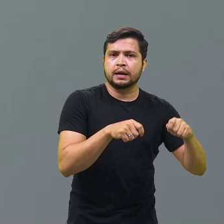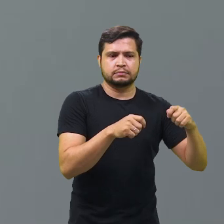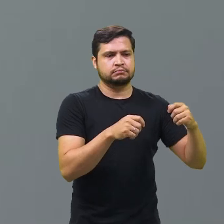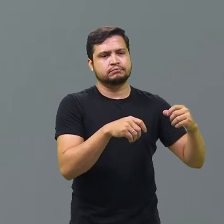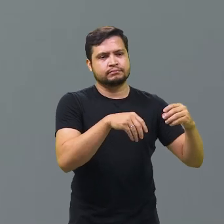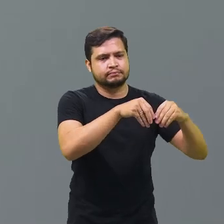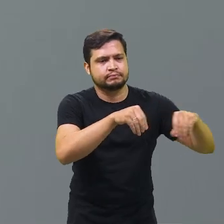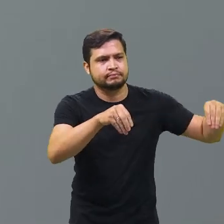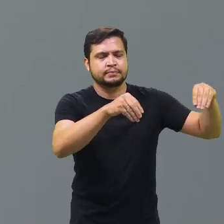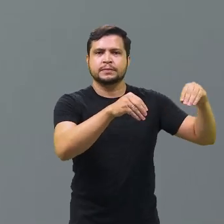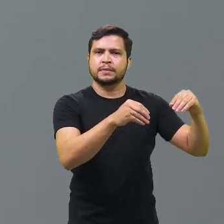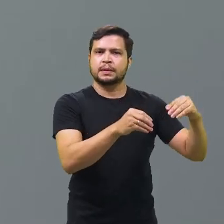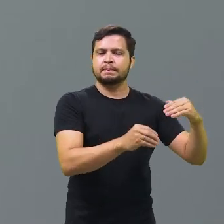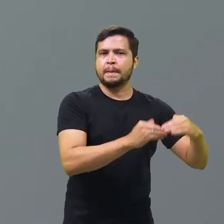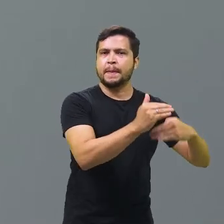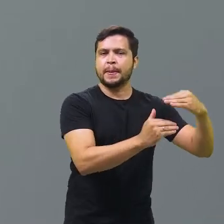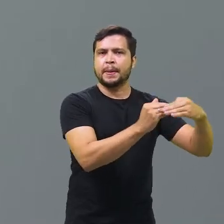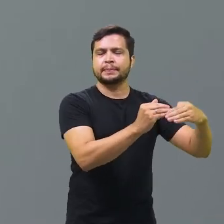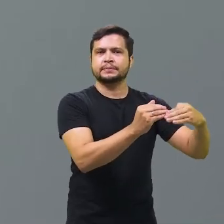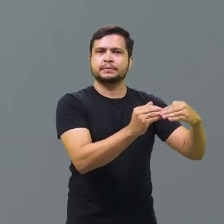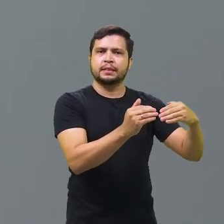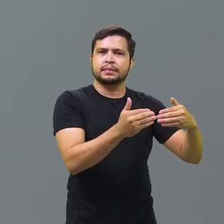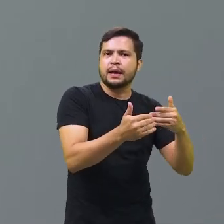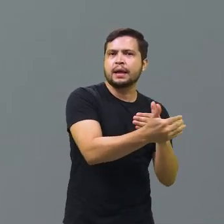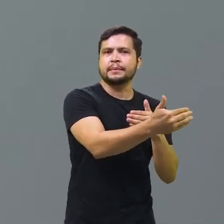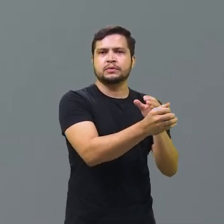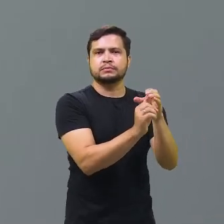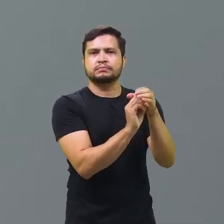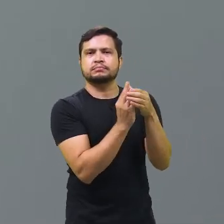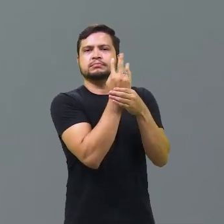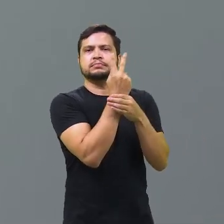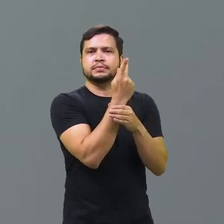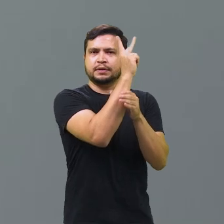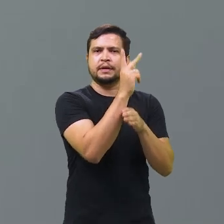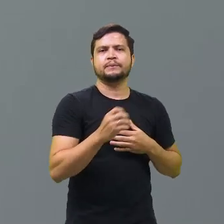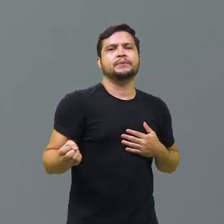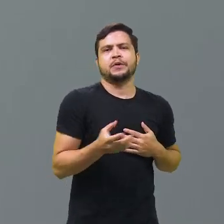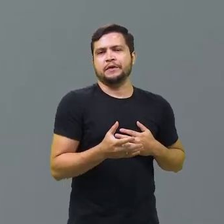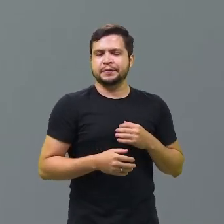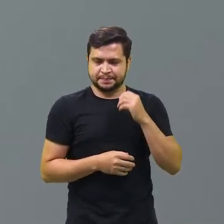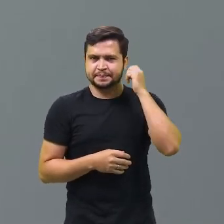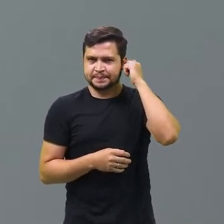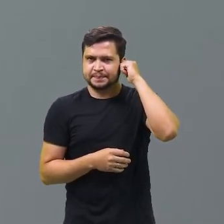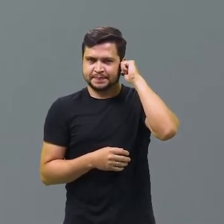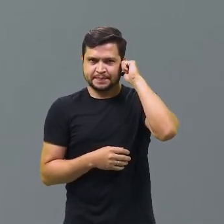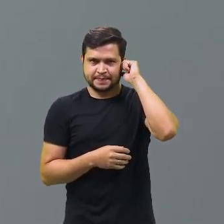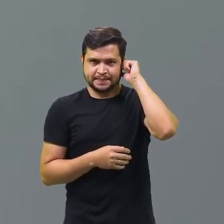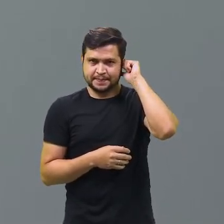aos gametas, ocorre o processo de fecundação e surge uma nova planta que vai ser um esporófito, produtor aí de